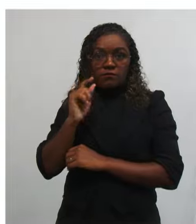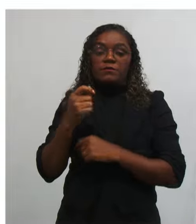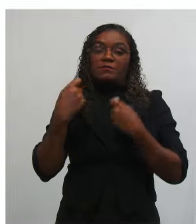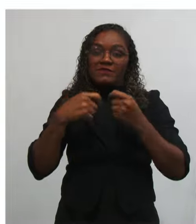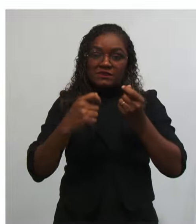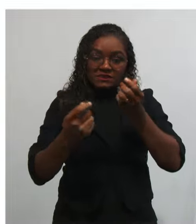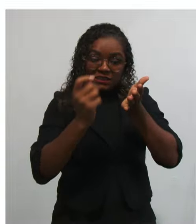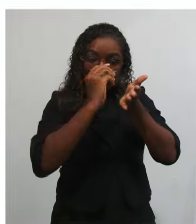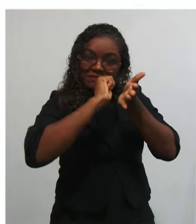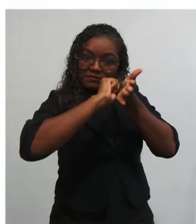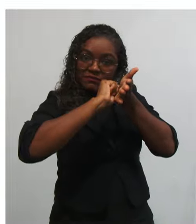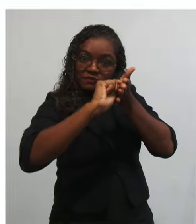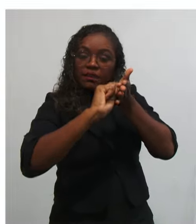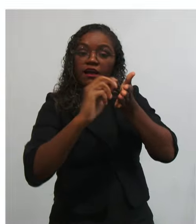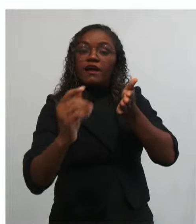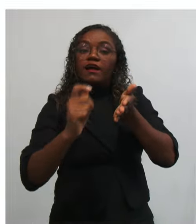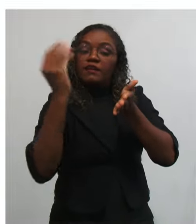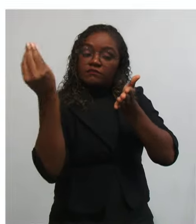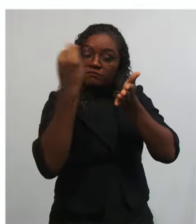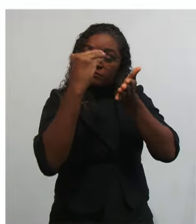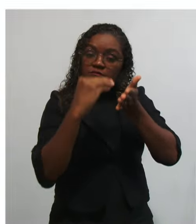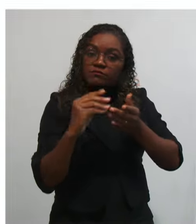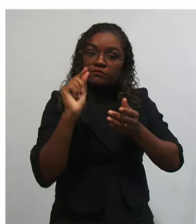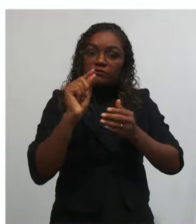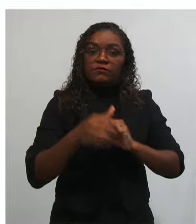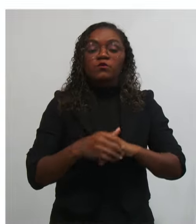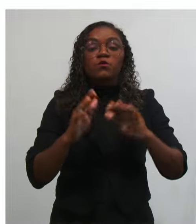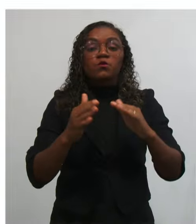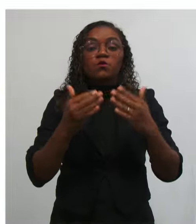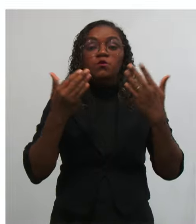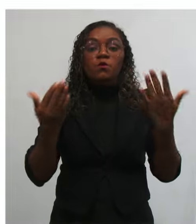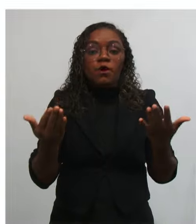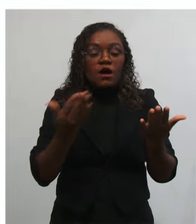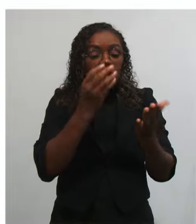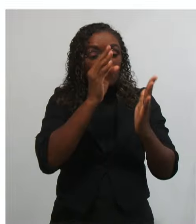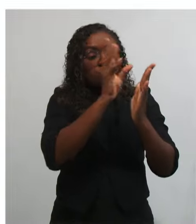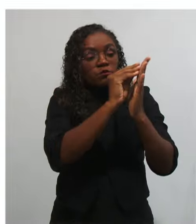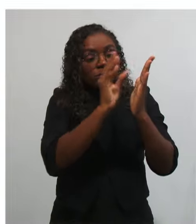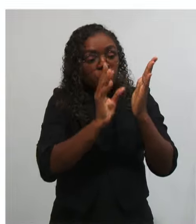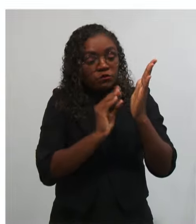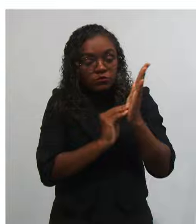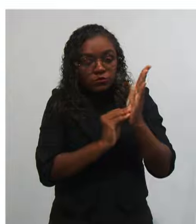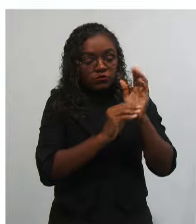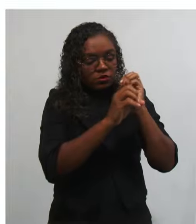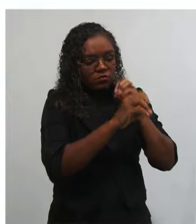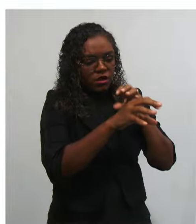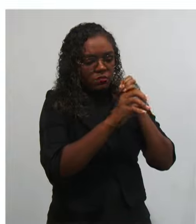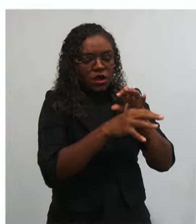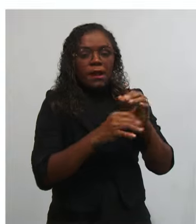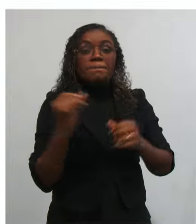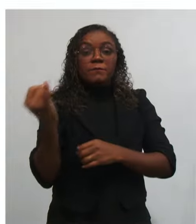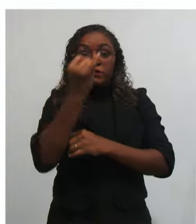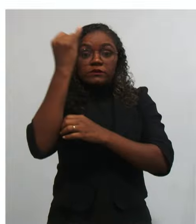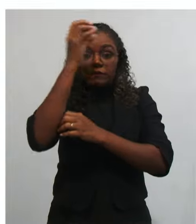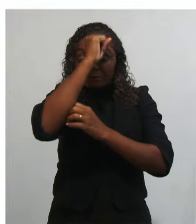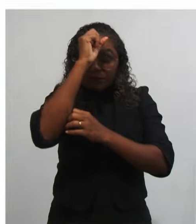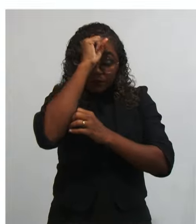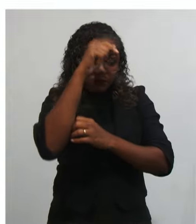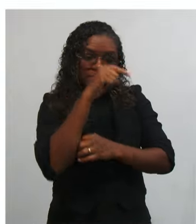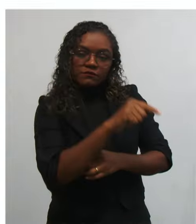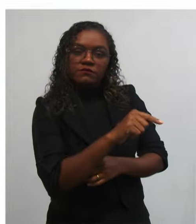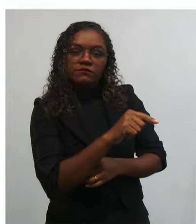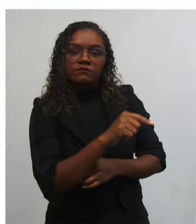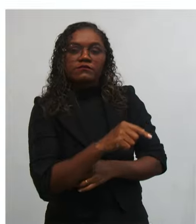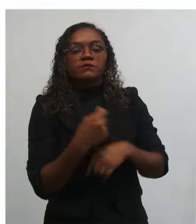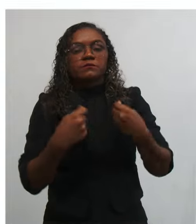vocês conteú os essenciais que foram ensinados e que deveriam ser aprendidos então ele você